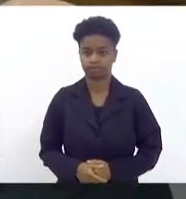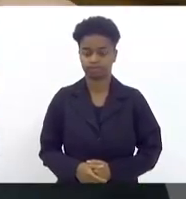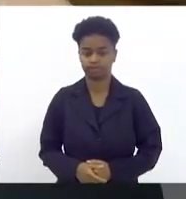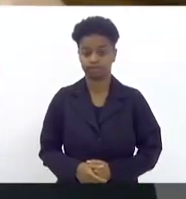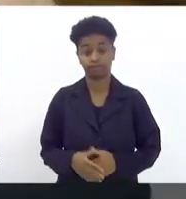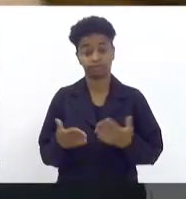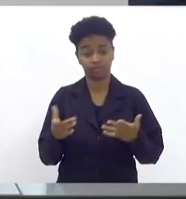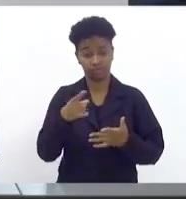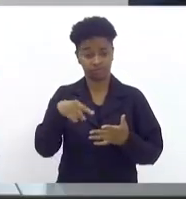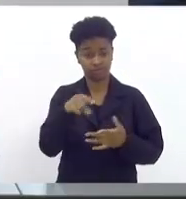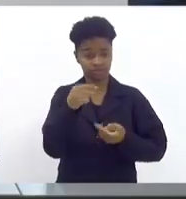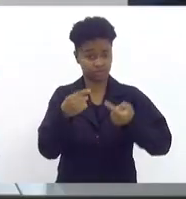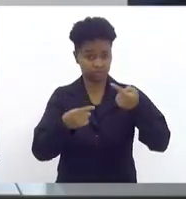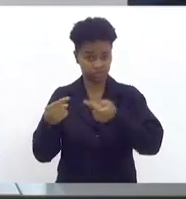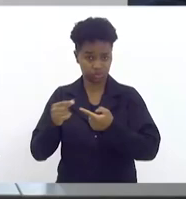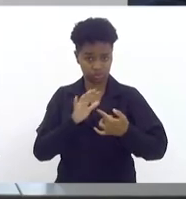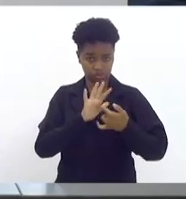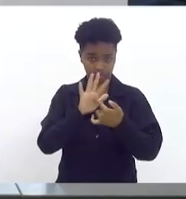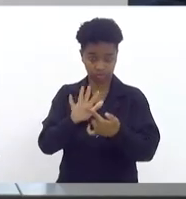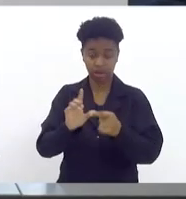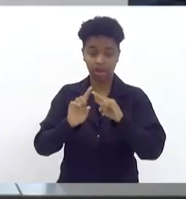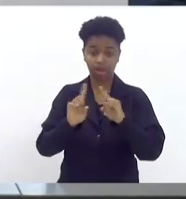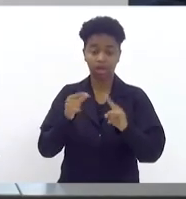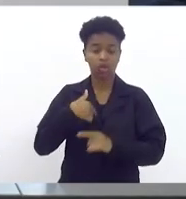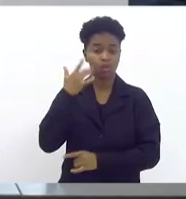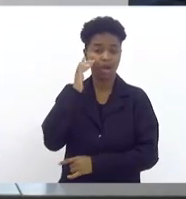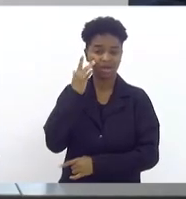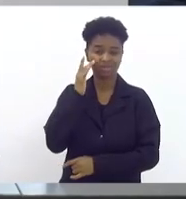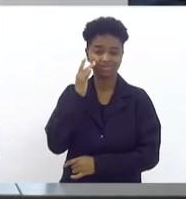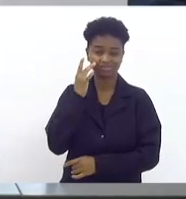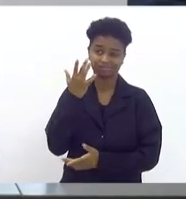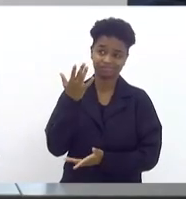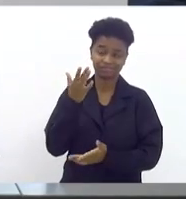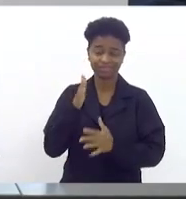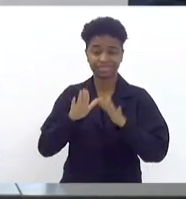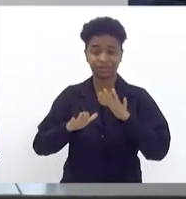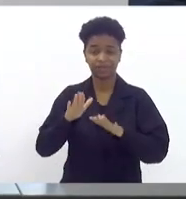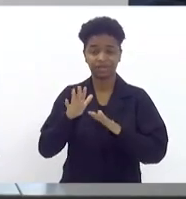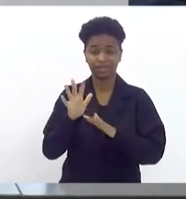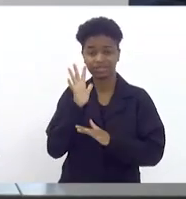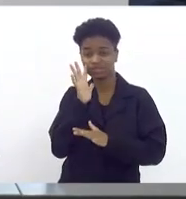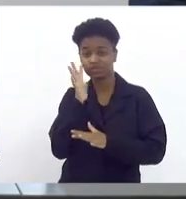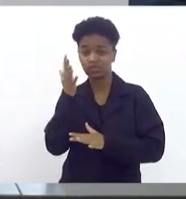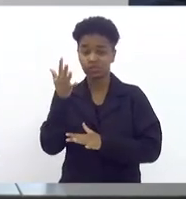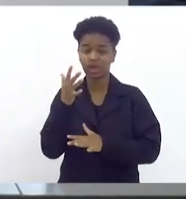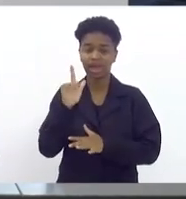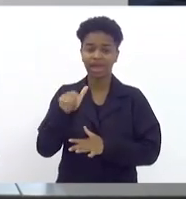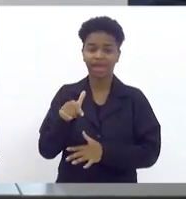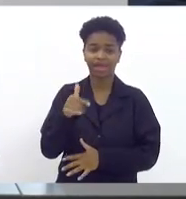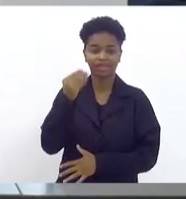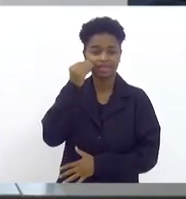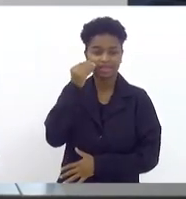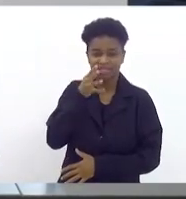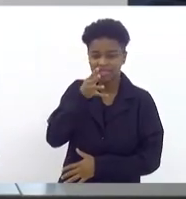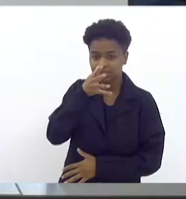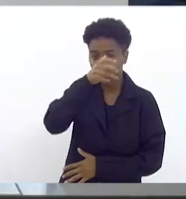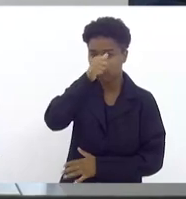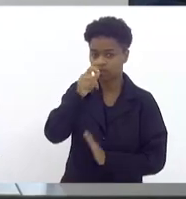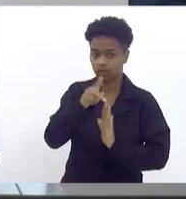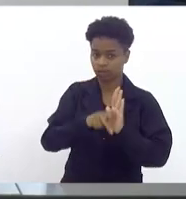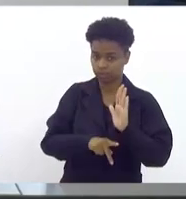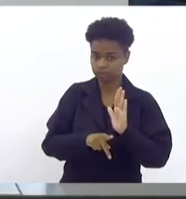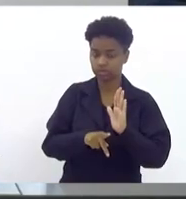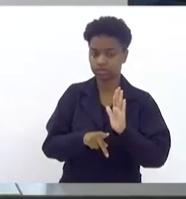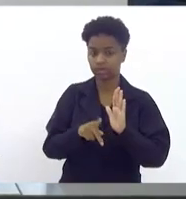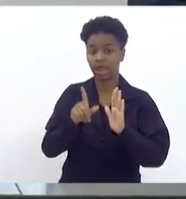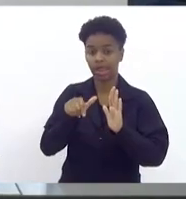que foi exposto aqui na discussão, acho que o caminho, deputado Dallaroli, é fazer um... Querendo salvar o projeto, é